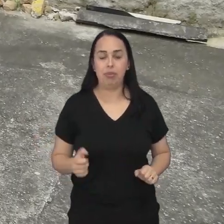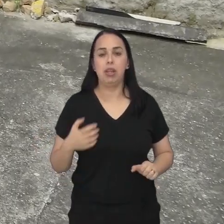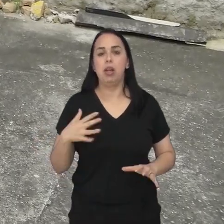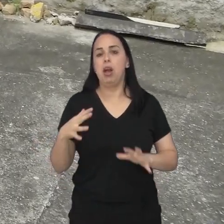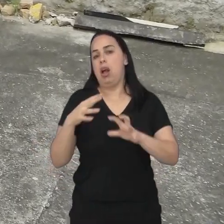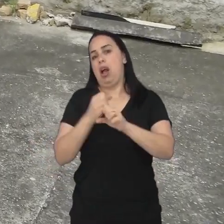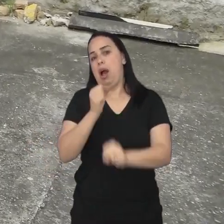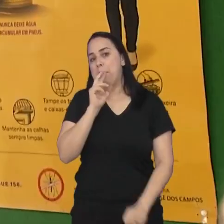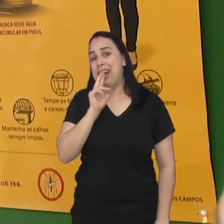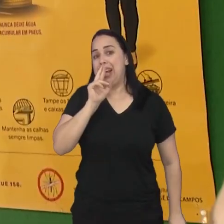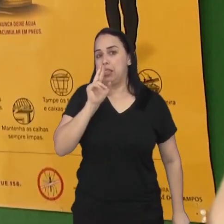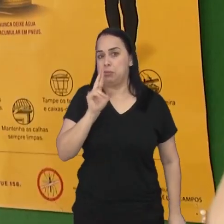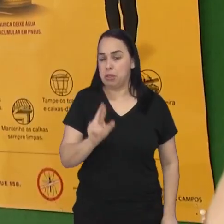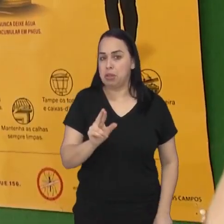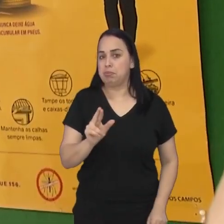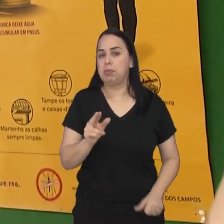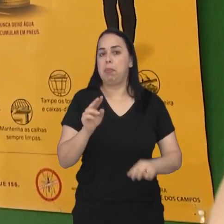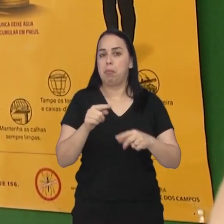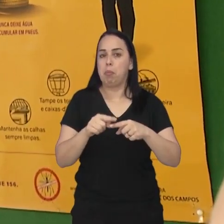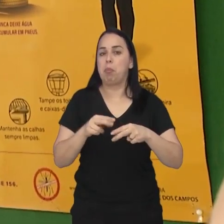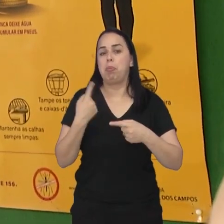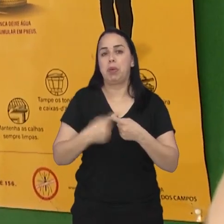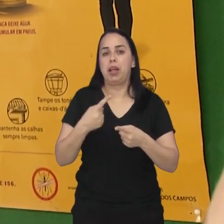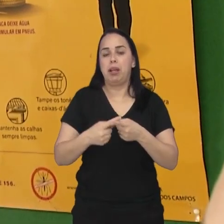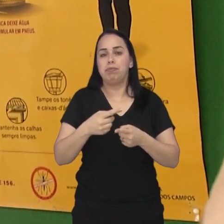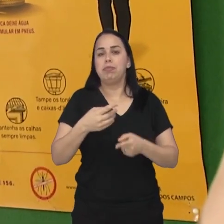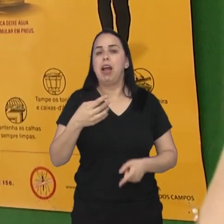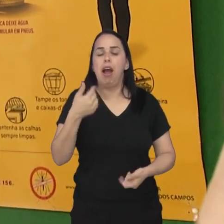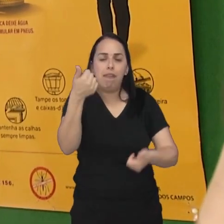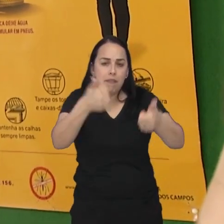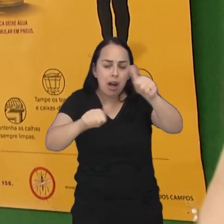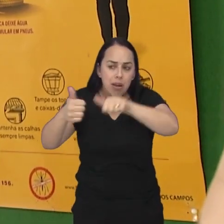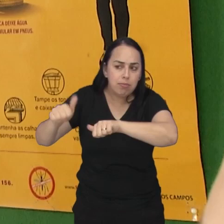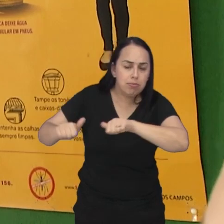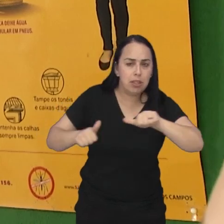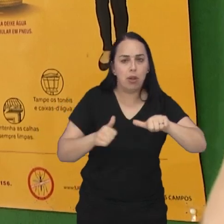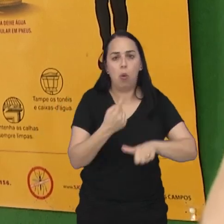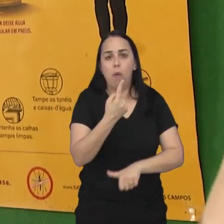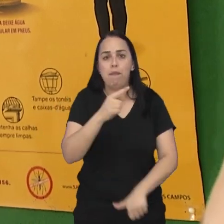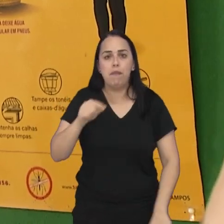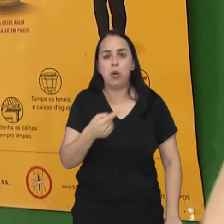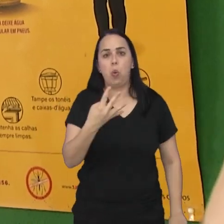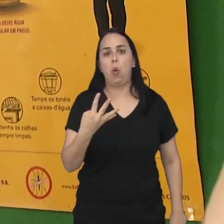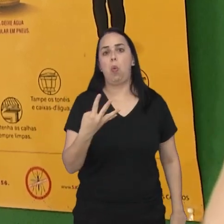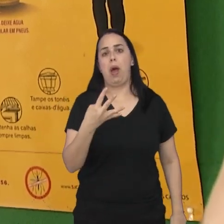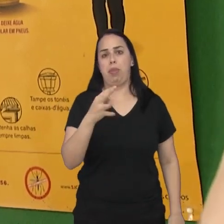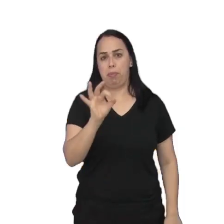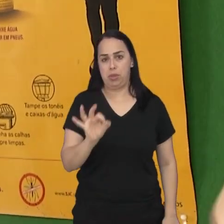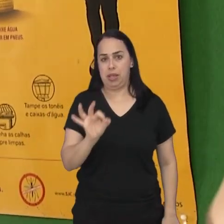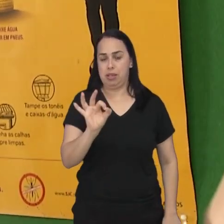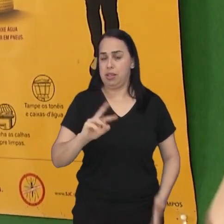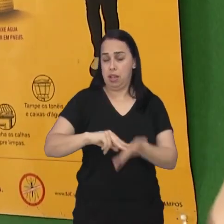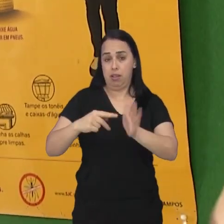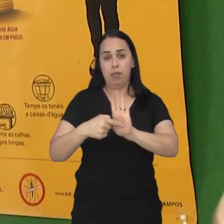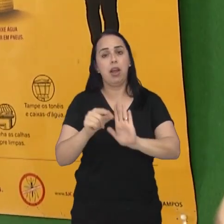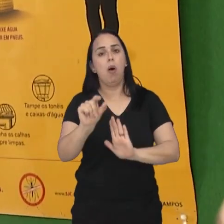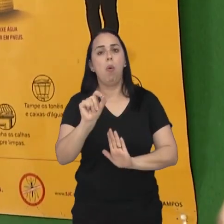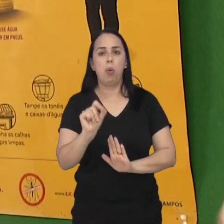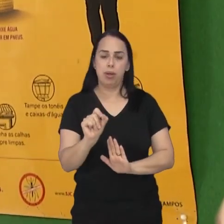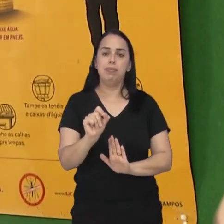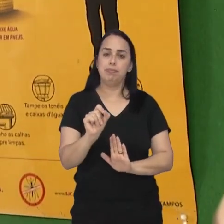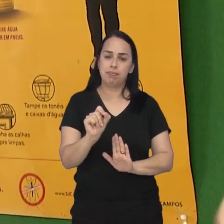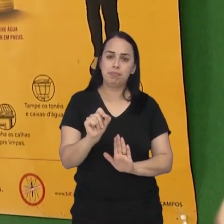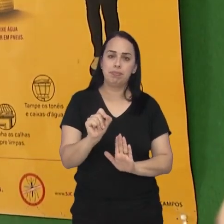recipientes com larvas. O índice de Bretot é o resultado obtido aí através da avaliação de densidade larvária. Nós tivemos resultado aí